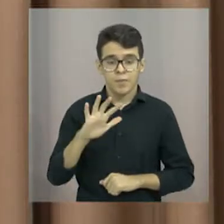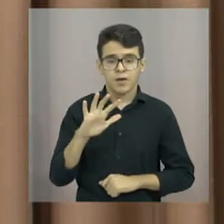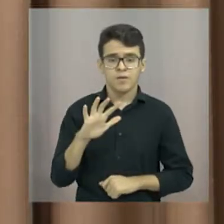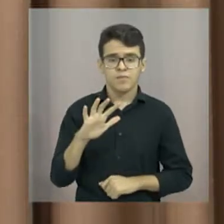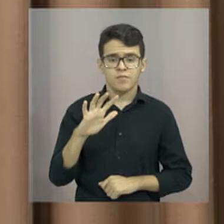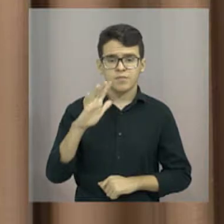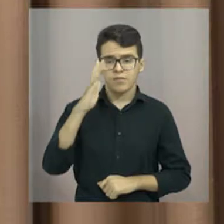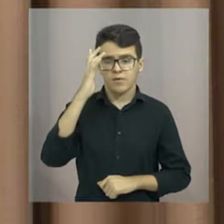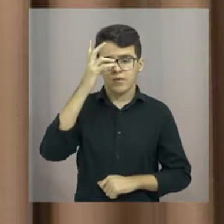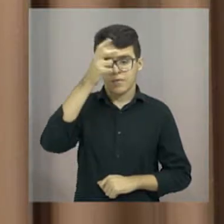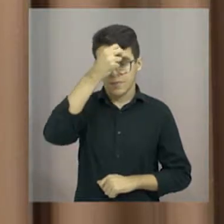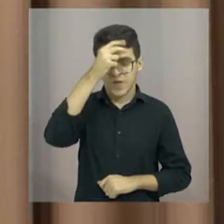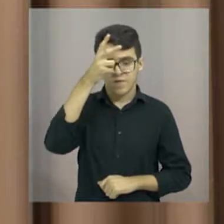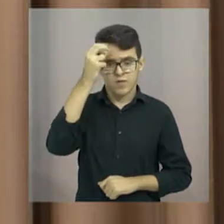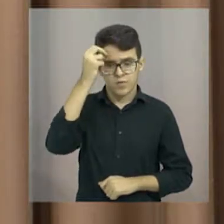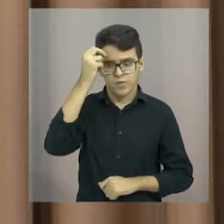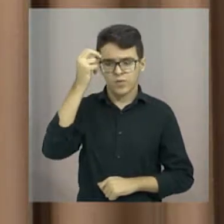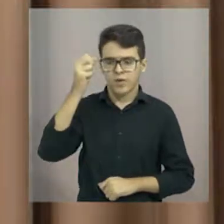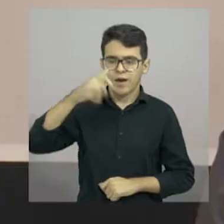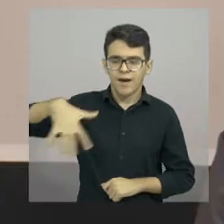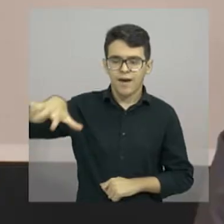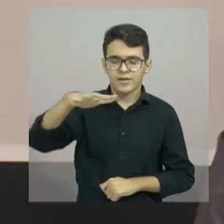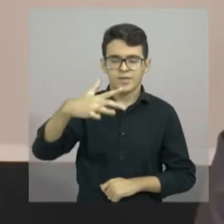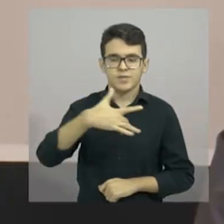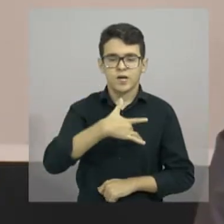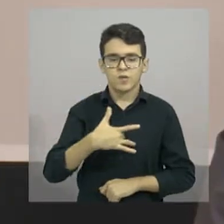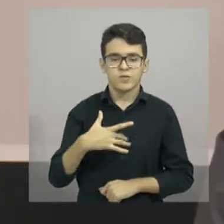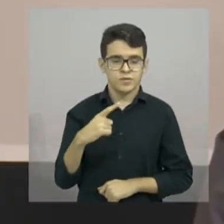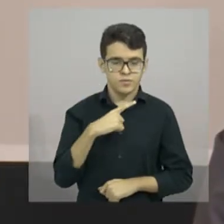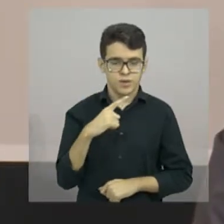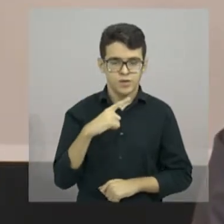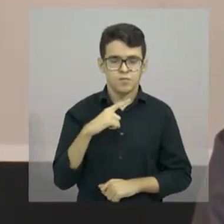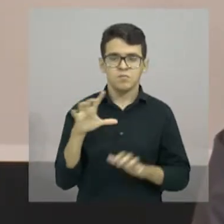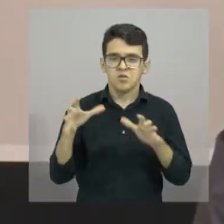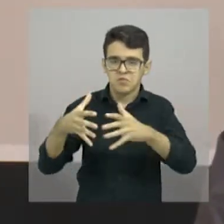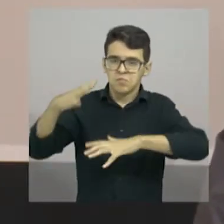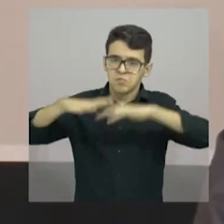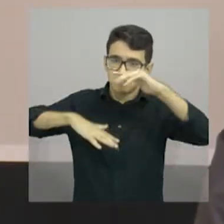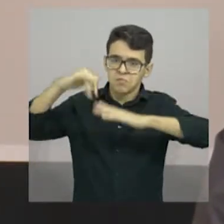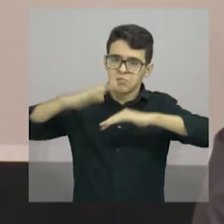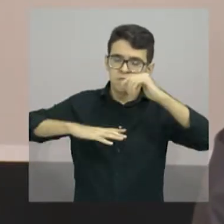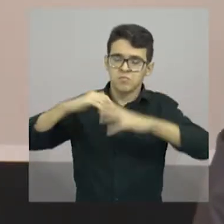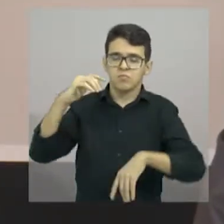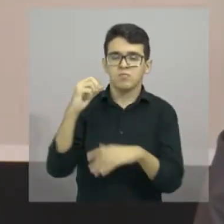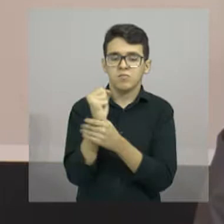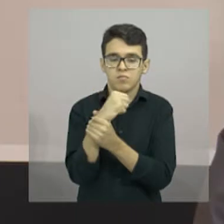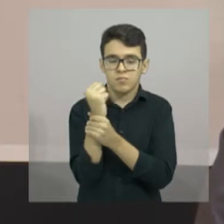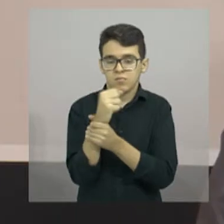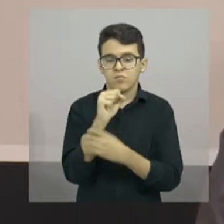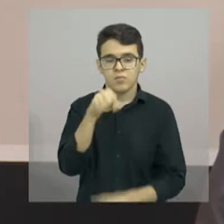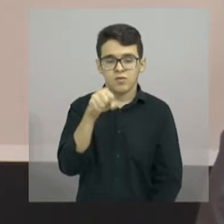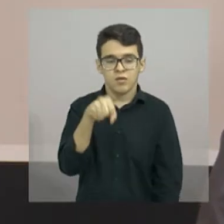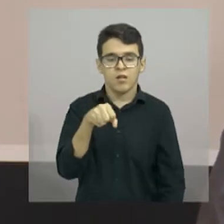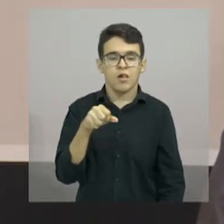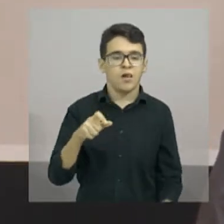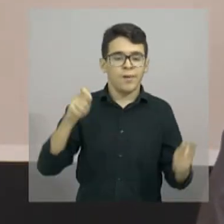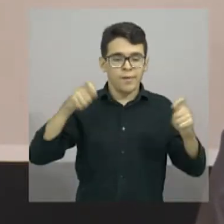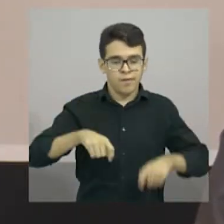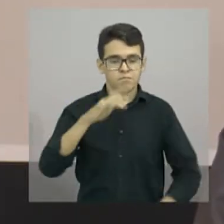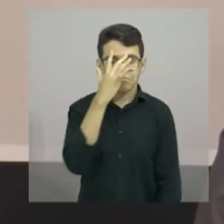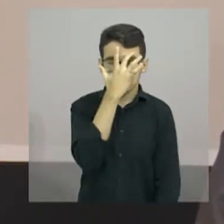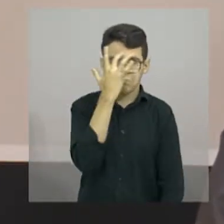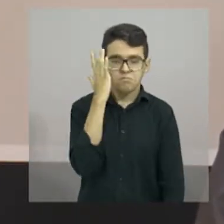atenção secundária que a gente chama em Fortaleza. Então, eu acho que é possível, por isso que eu digo, acho que nos próximos dias a Prefeitura